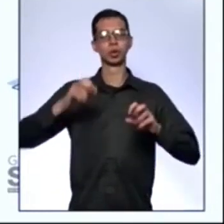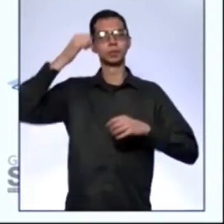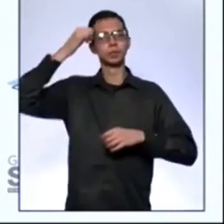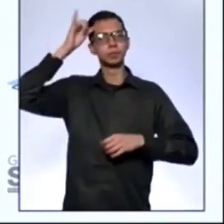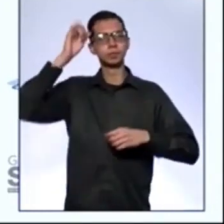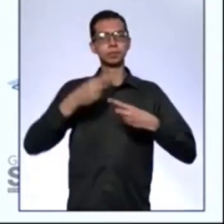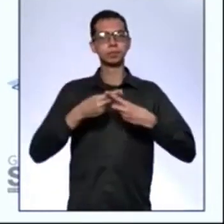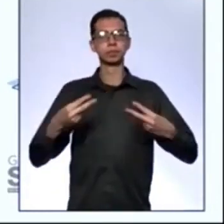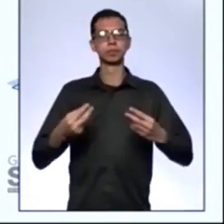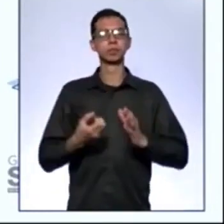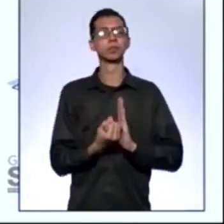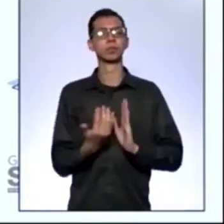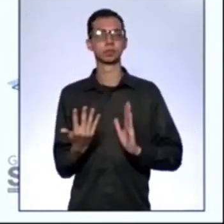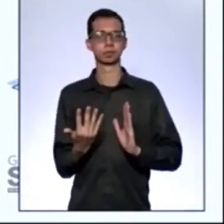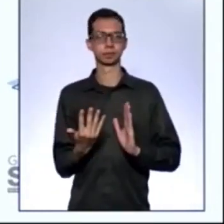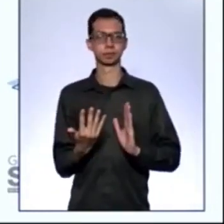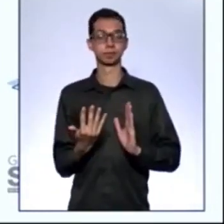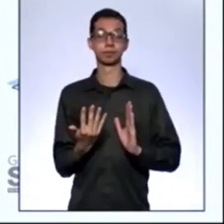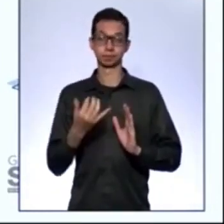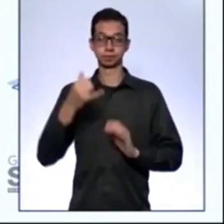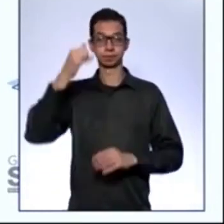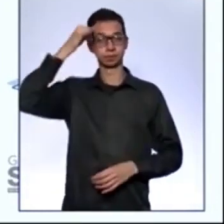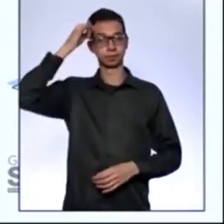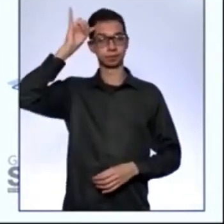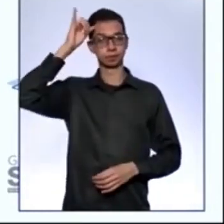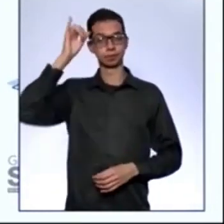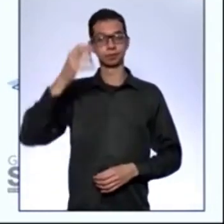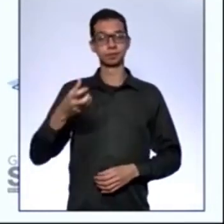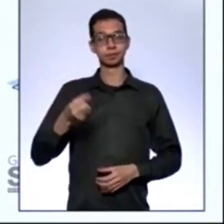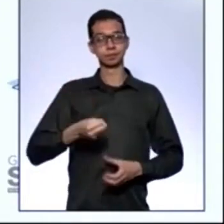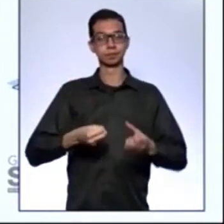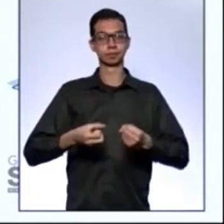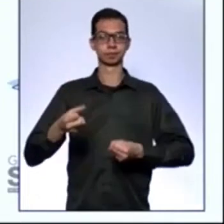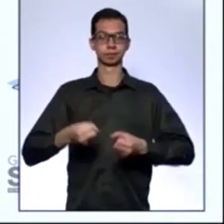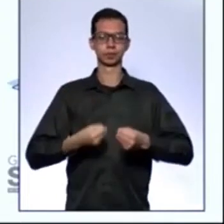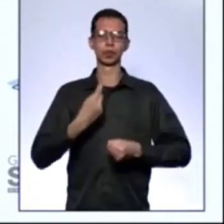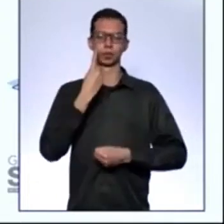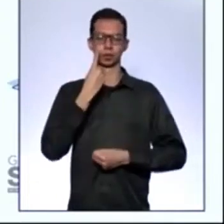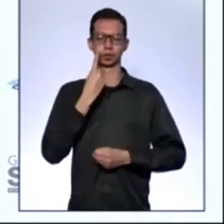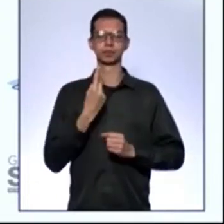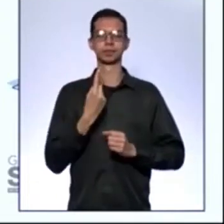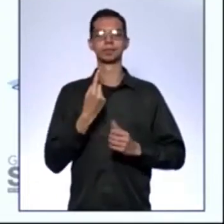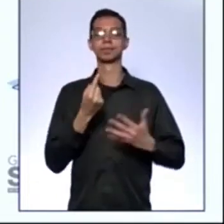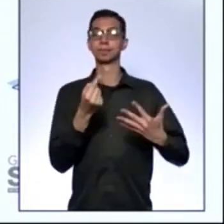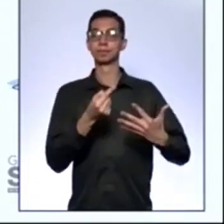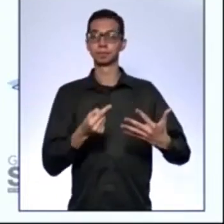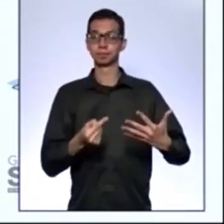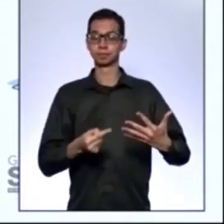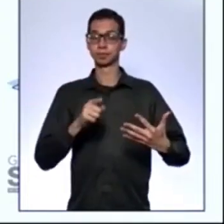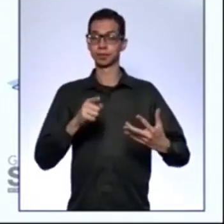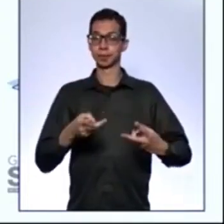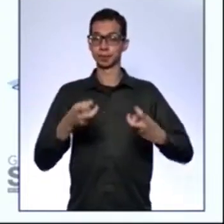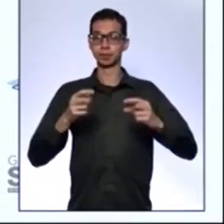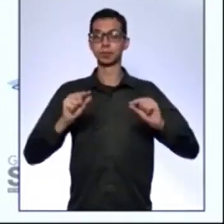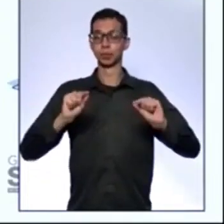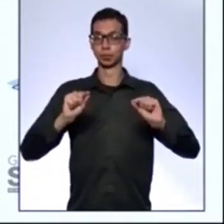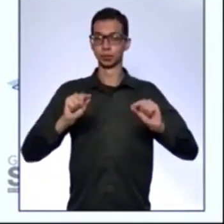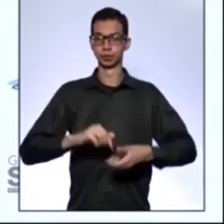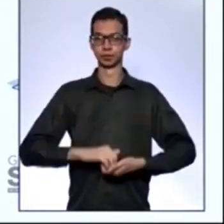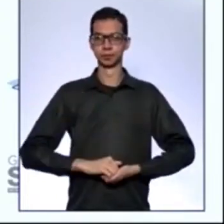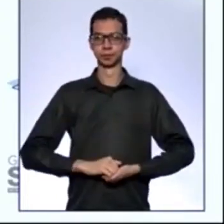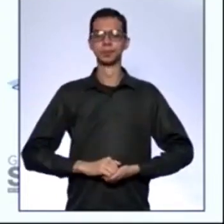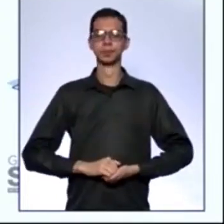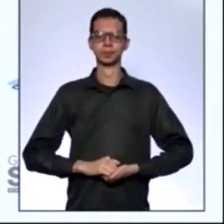é de vacas leiteiras alternativas você vê que elas estão ligeiramente